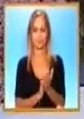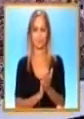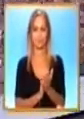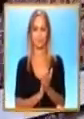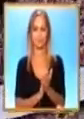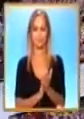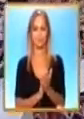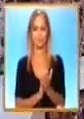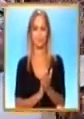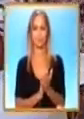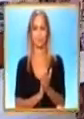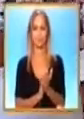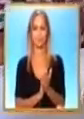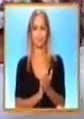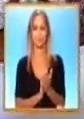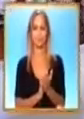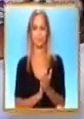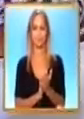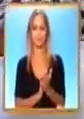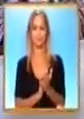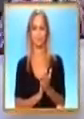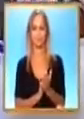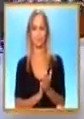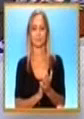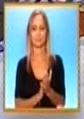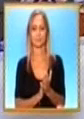Agora queremos ouvir a Vanessa a falar da Florbela.